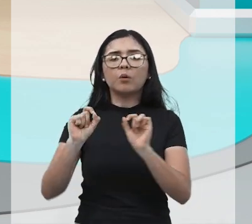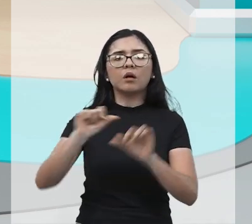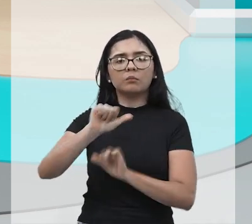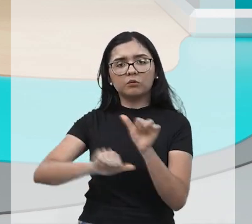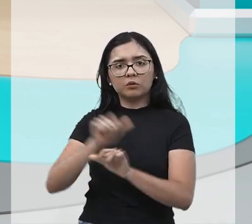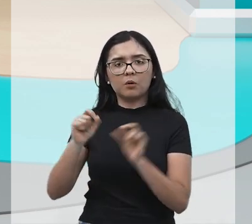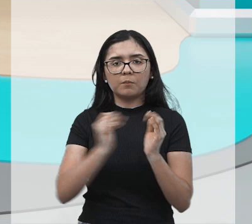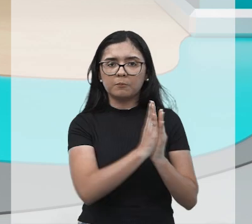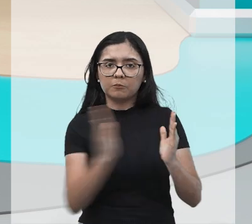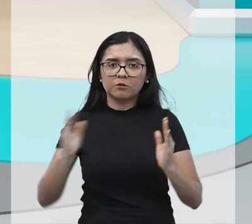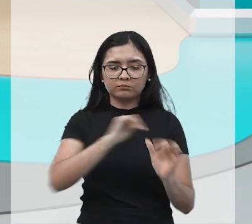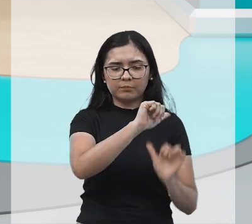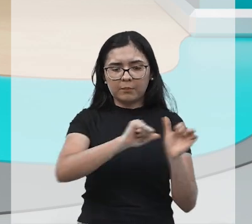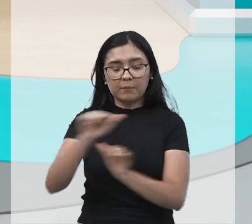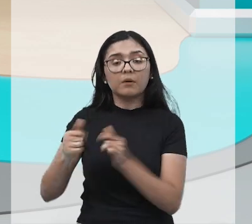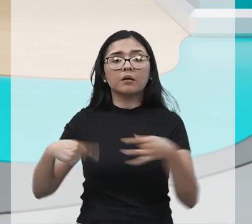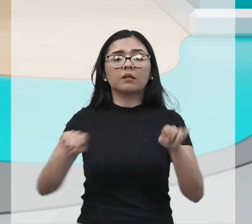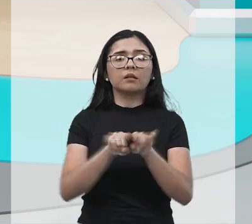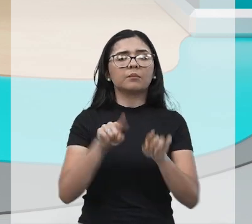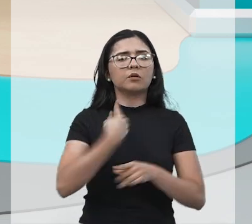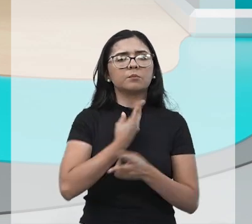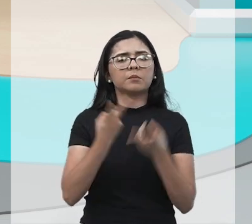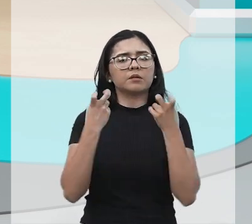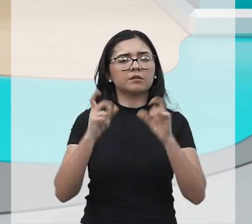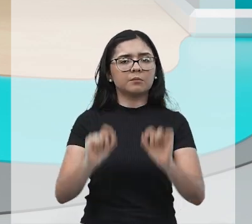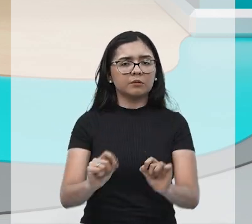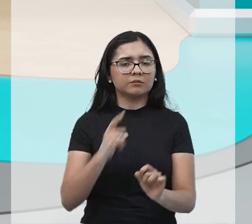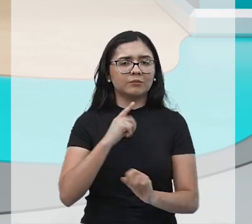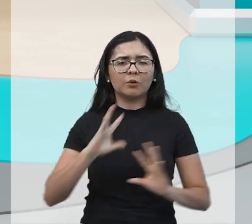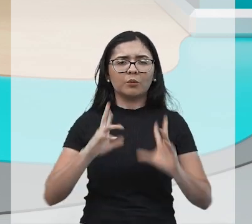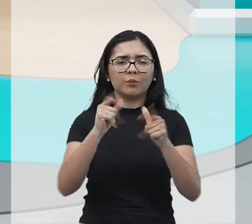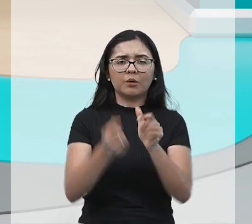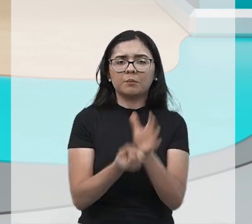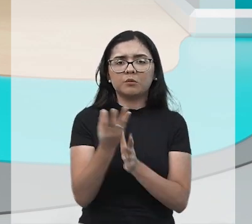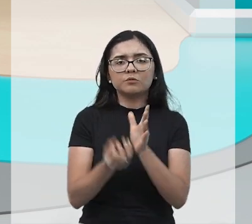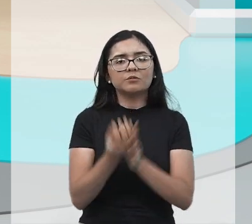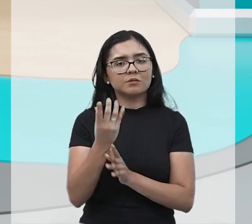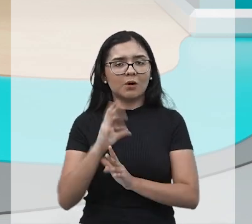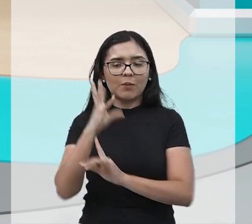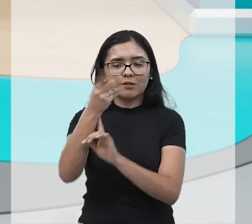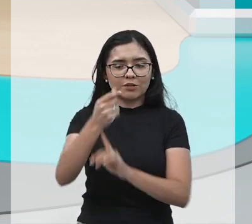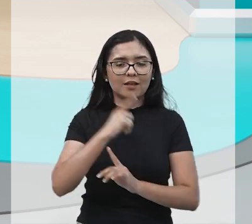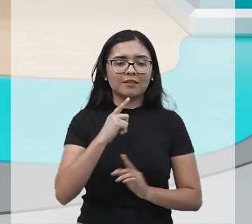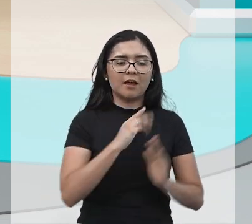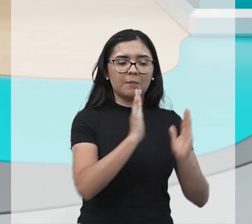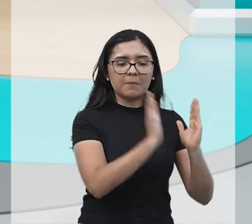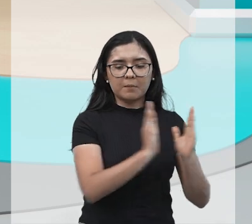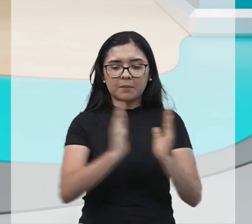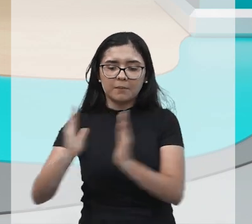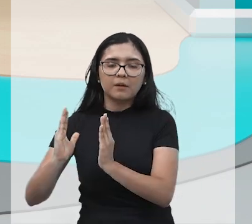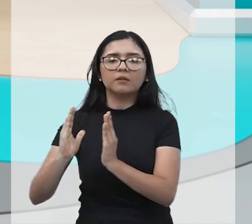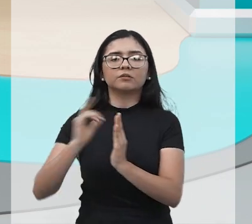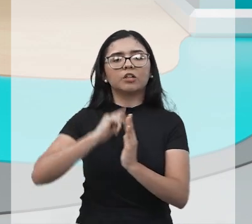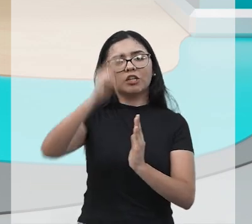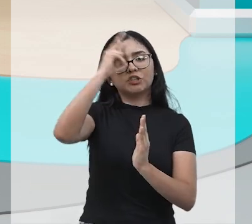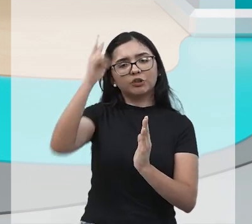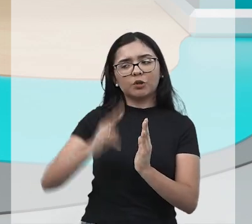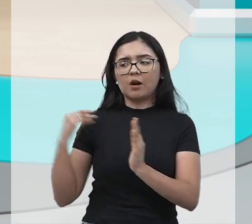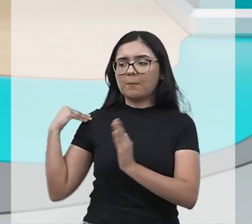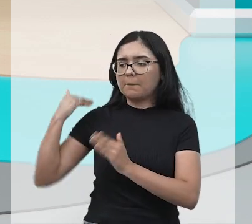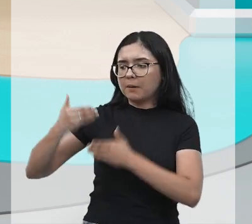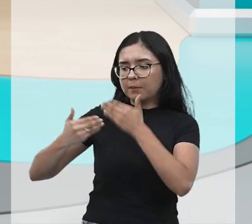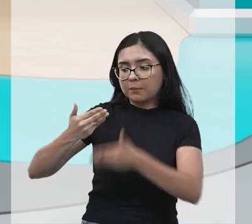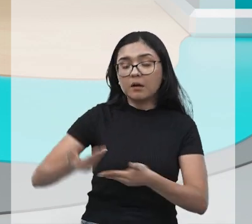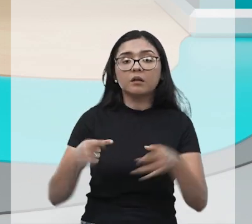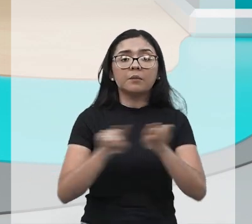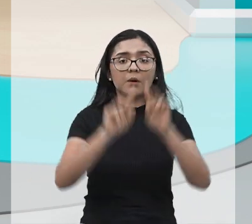um processo de transformação, como a gente viu que toda a produção artística passa de acordo com o decorrer da história da humanidade. O